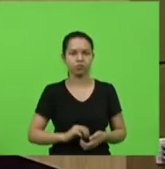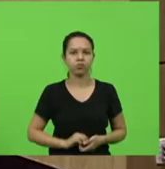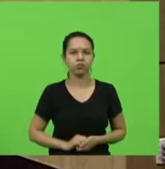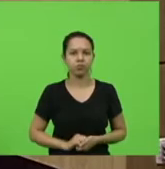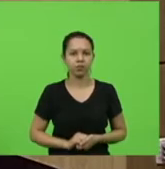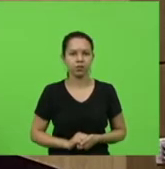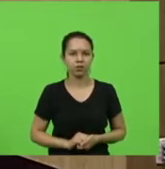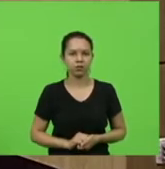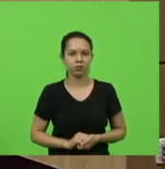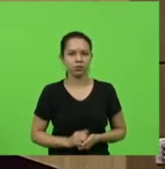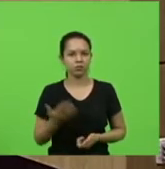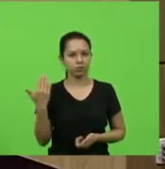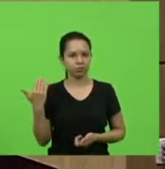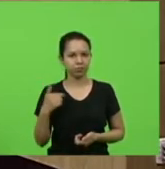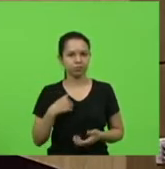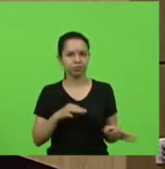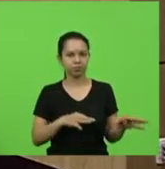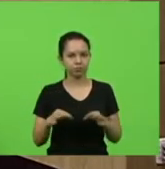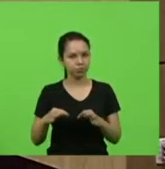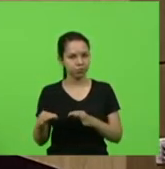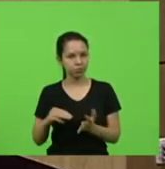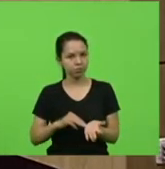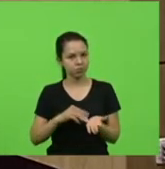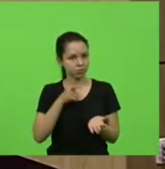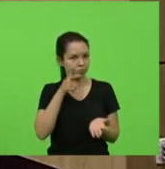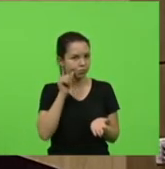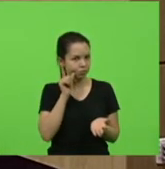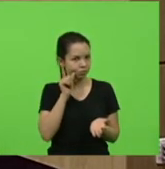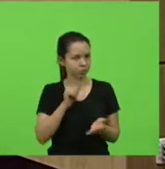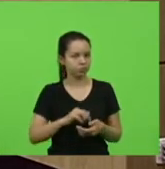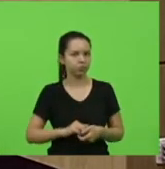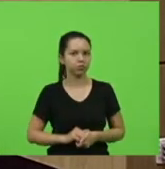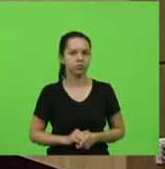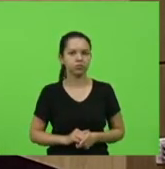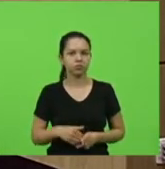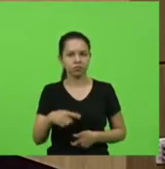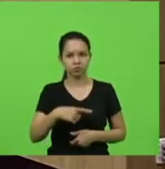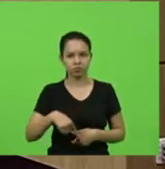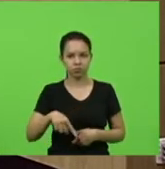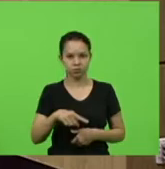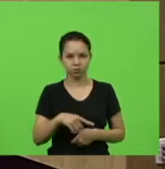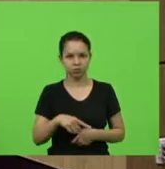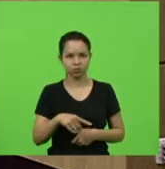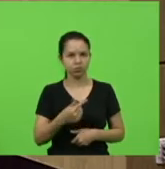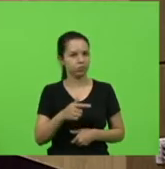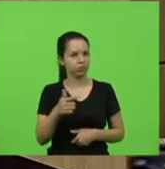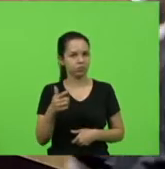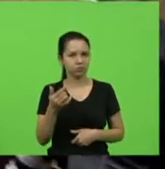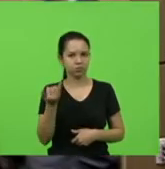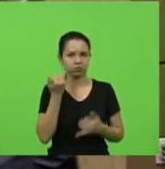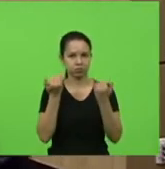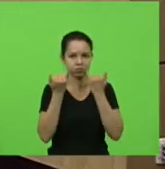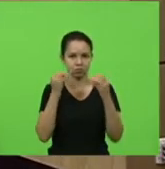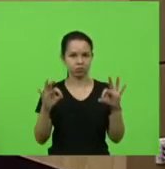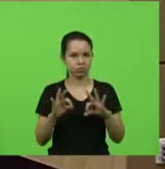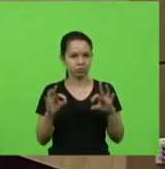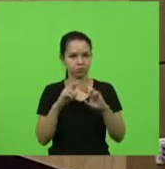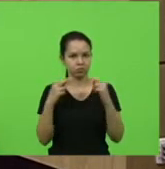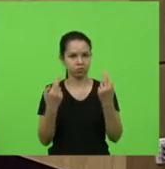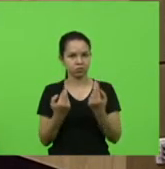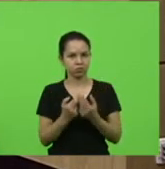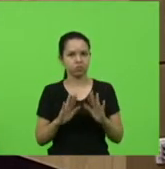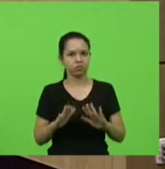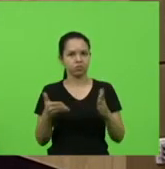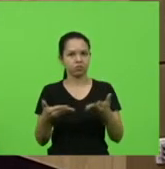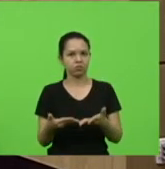eu preparei essa moção no dia de ontem, nós não tínhamos ainda o conhecimento da reunião do Fórum